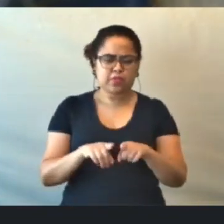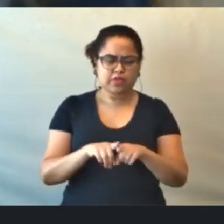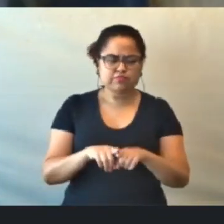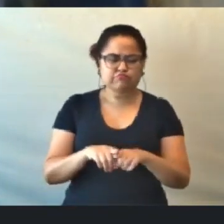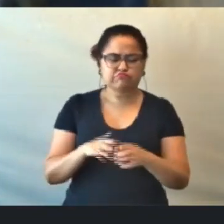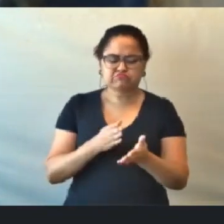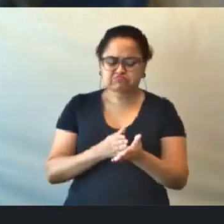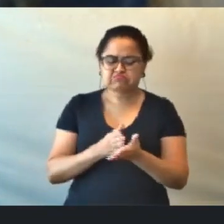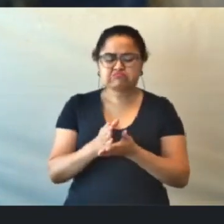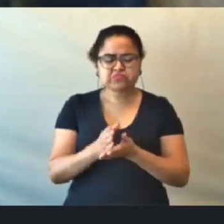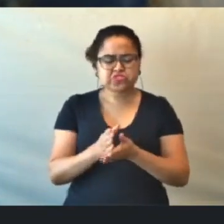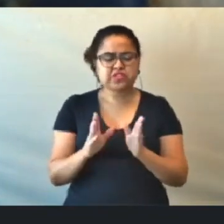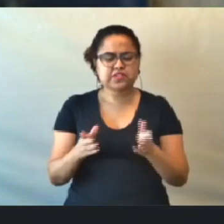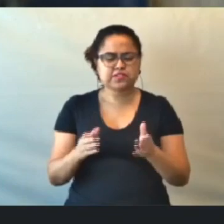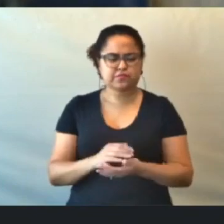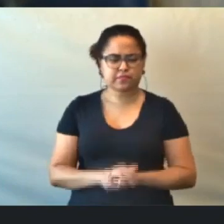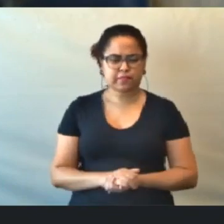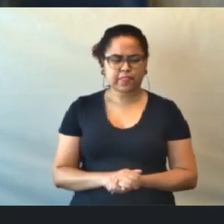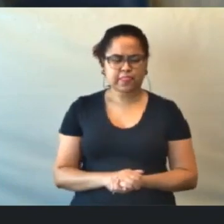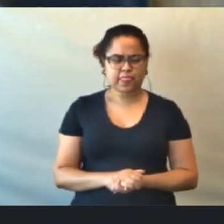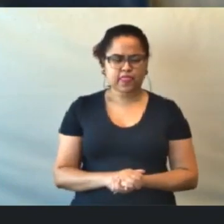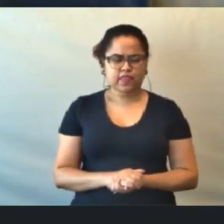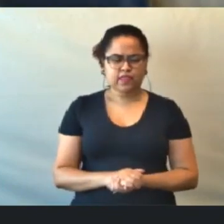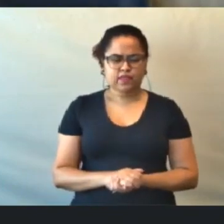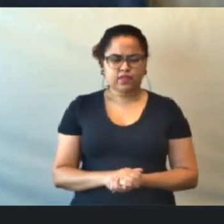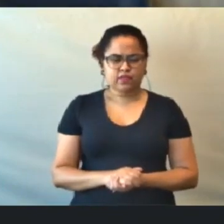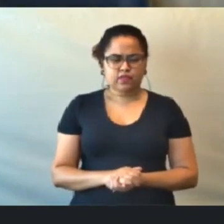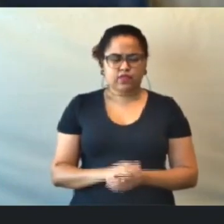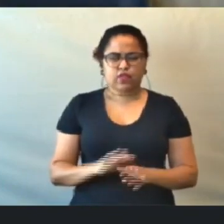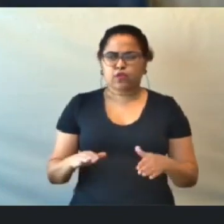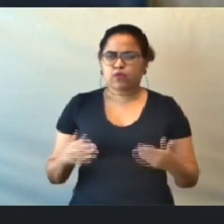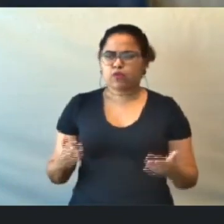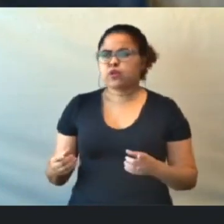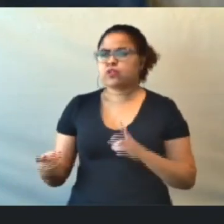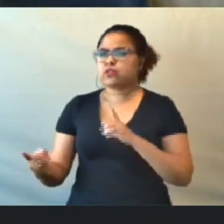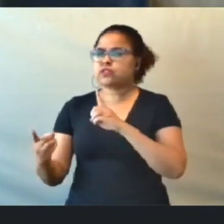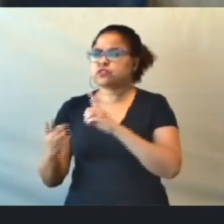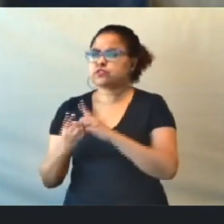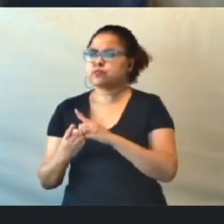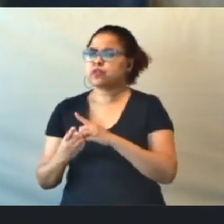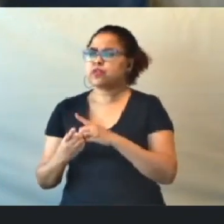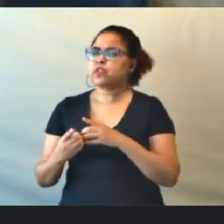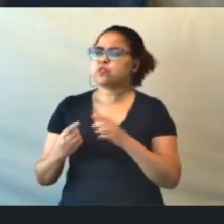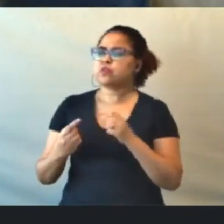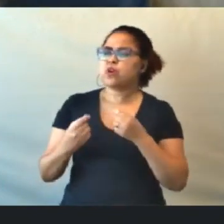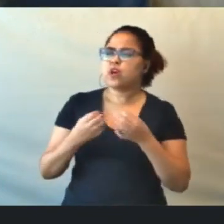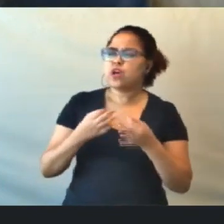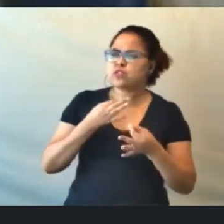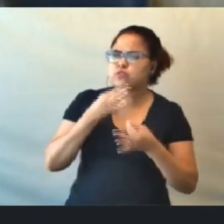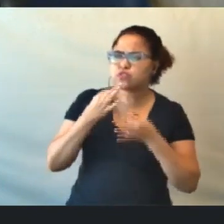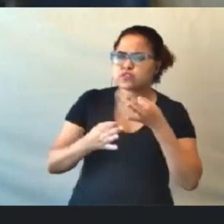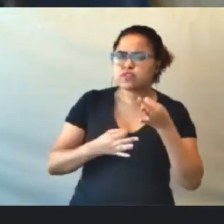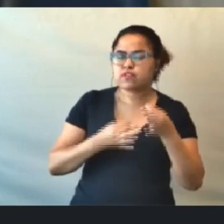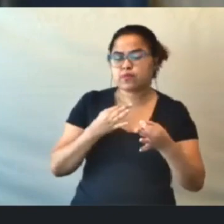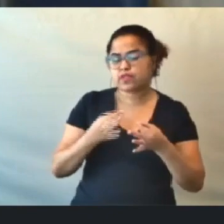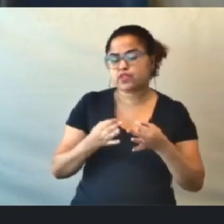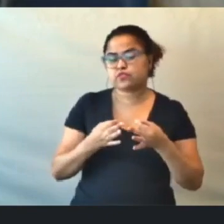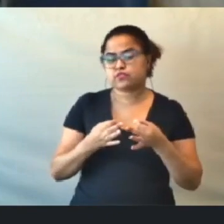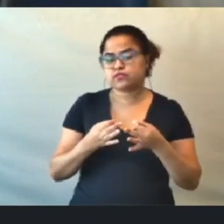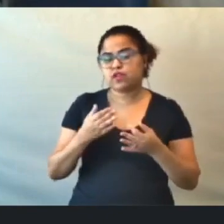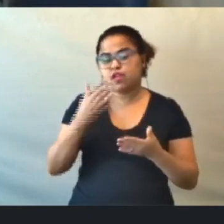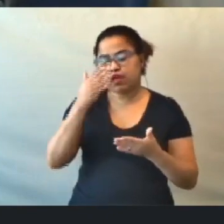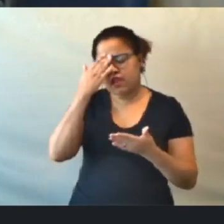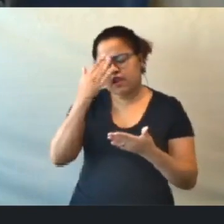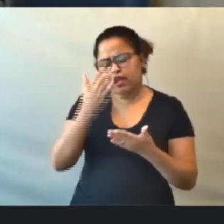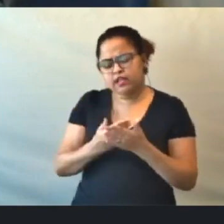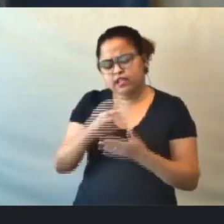Quanto ao atendimento das nossas recomendações, bom, eu acredito que a Câmara tenha todos